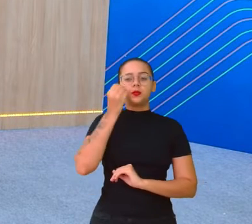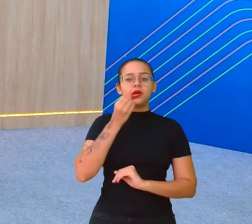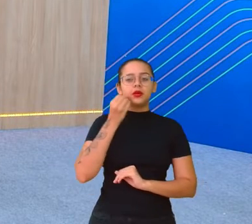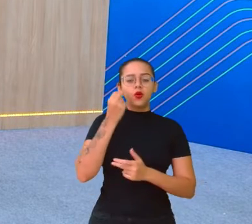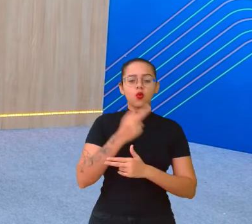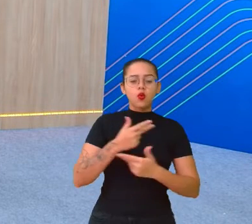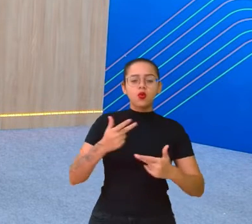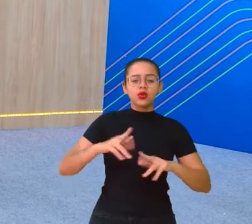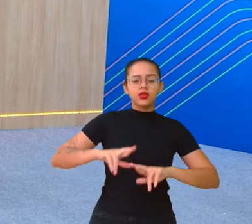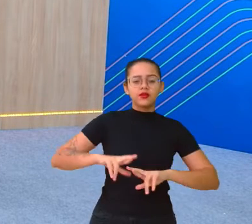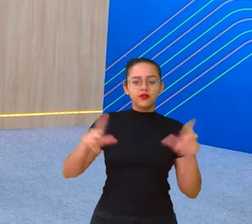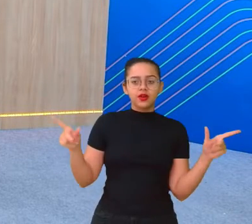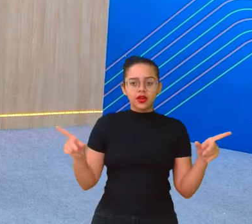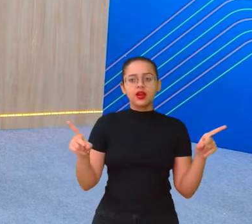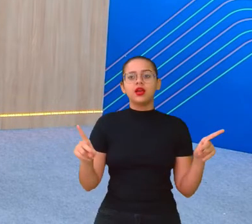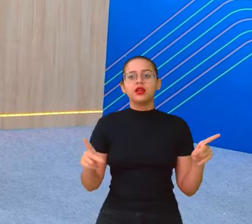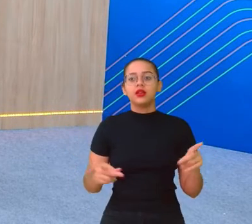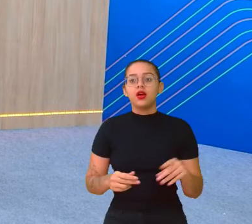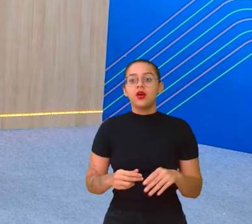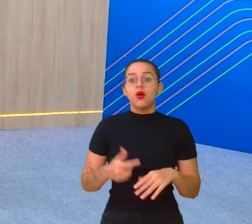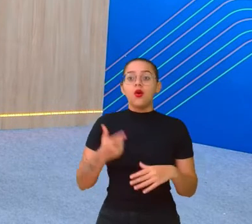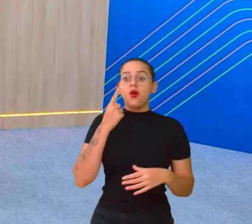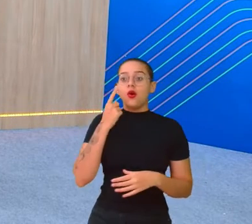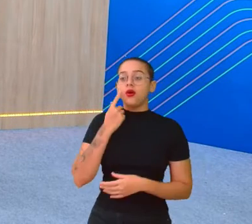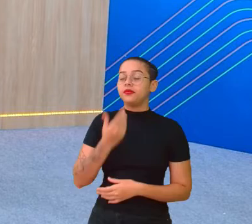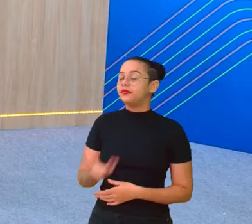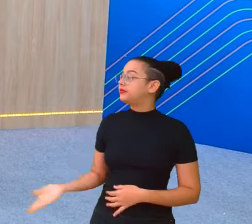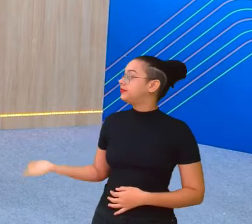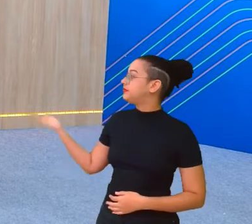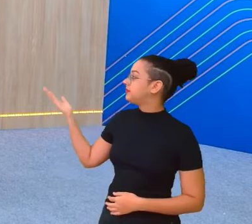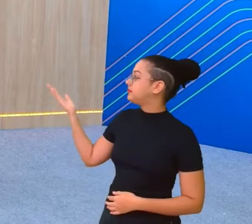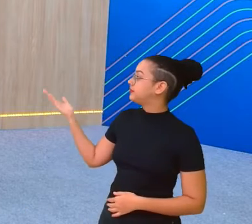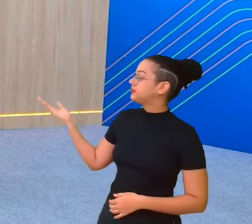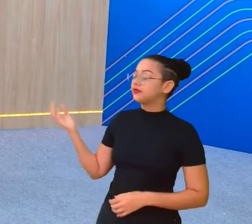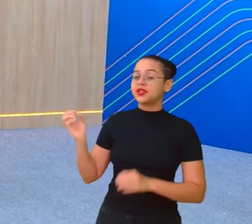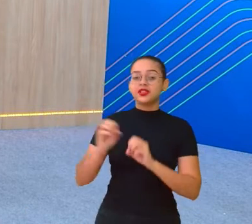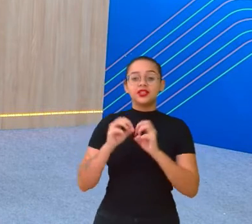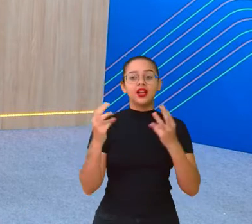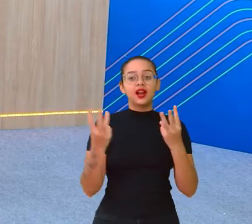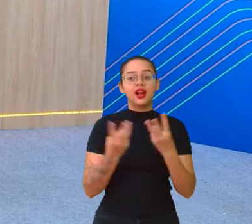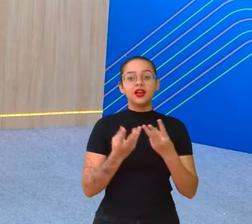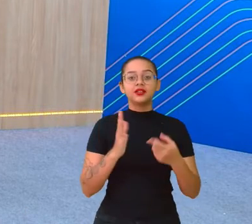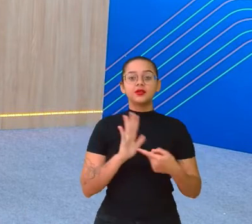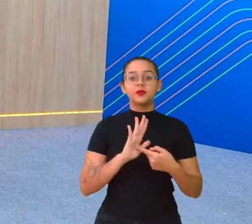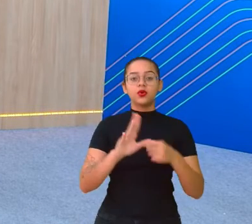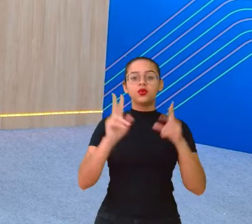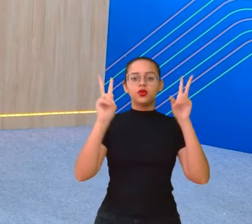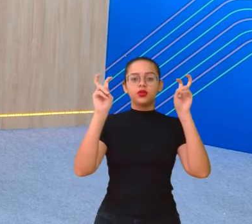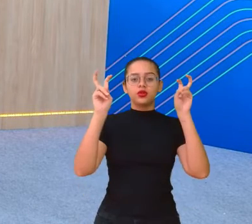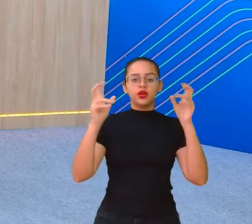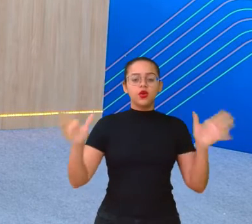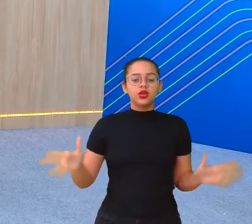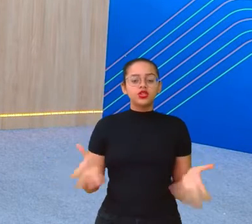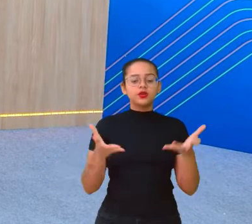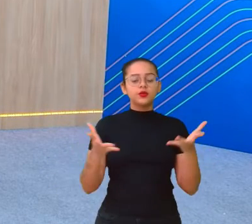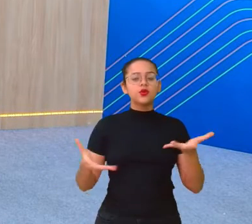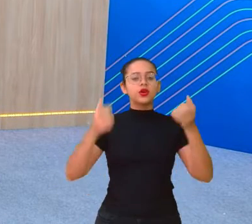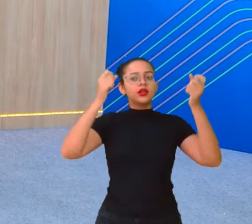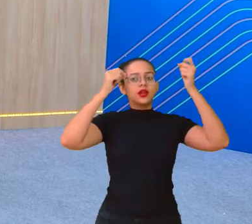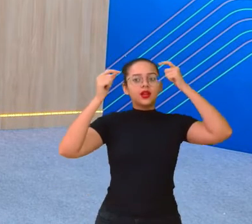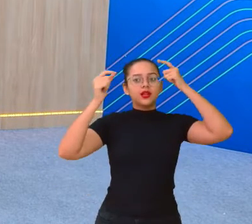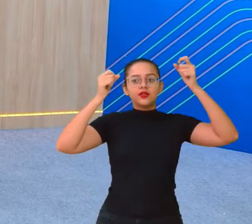experienciar coisas diferentes. A primeira, esse slide aqui, ele traz o seguinte título, estimulando